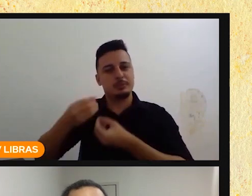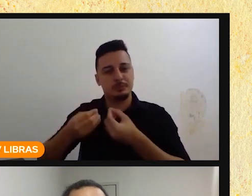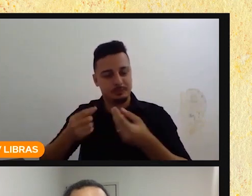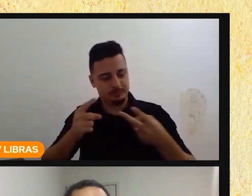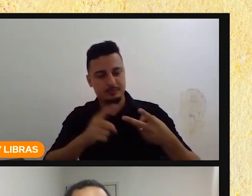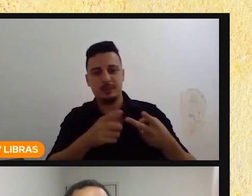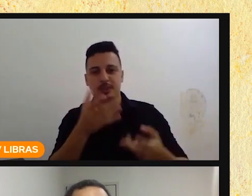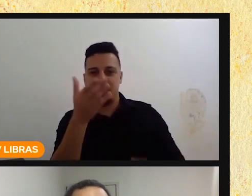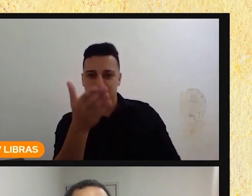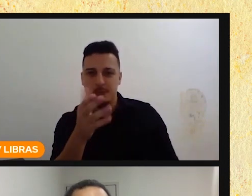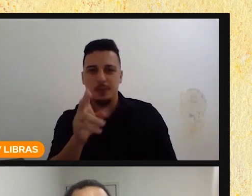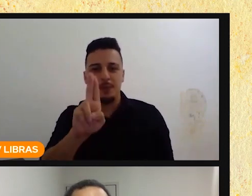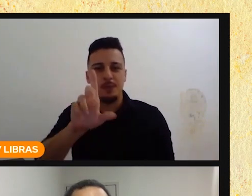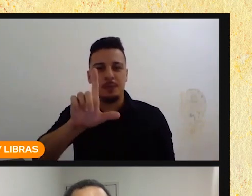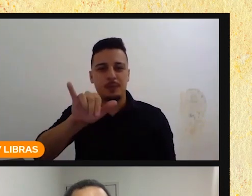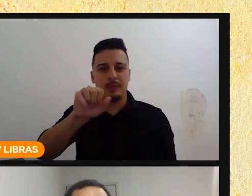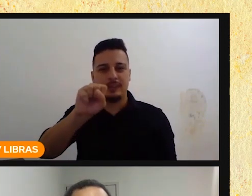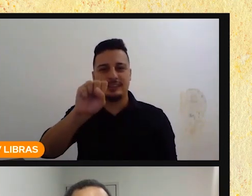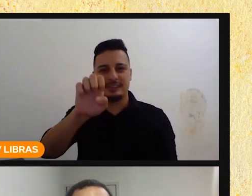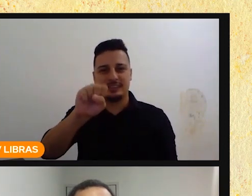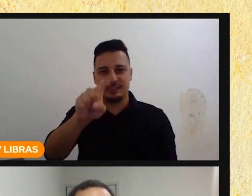ao Animage.